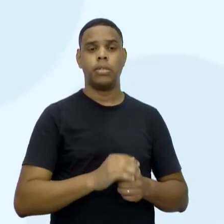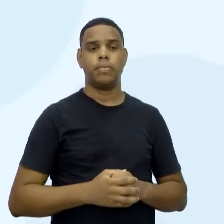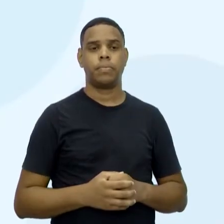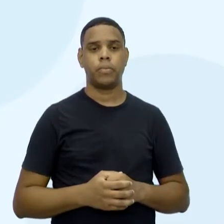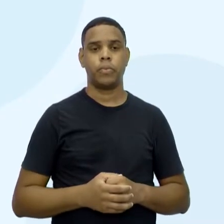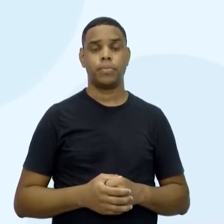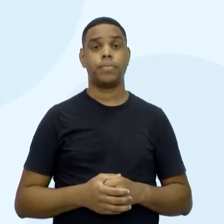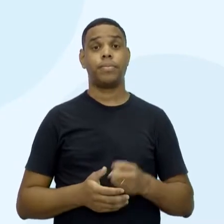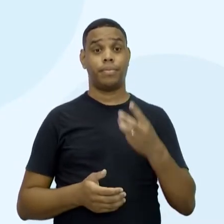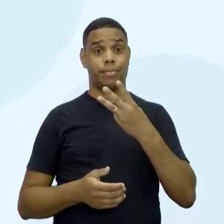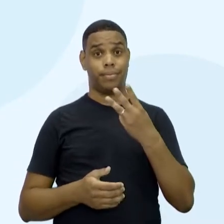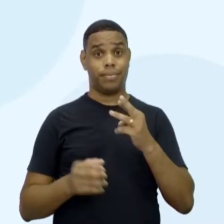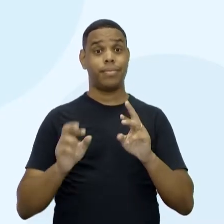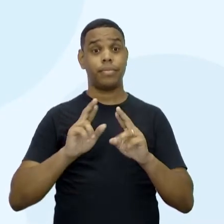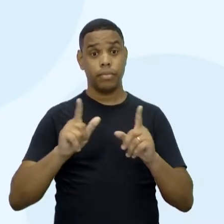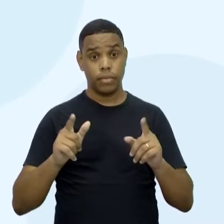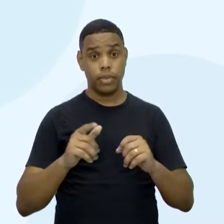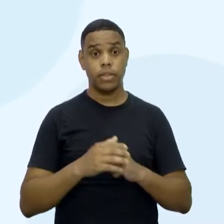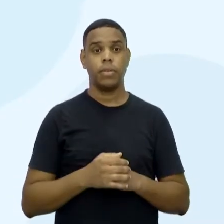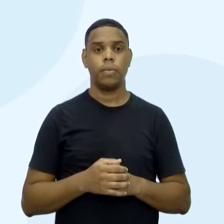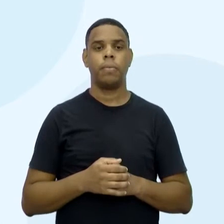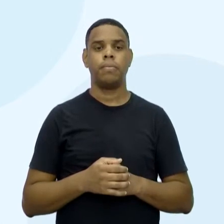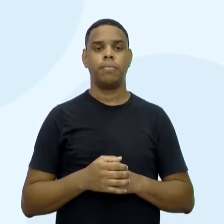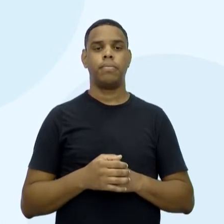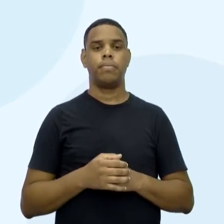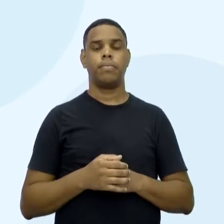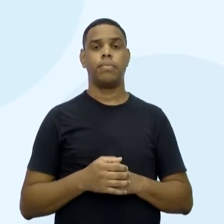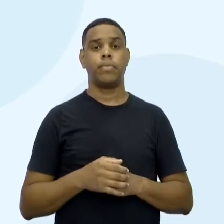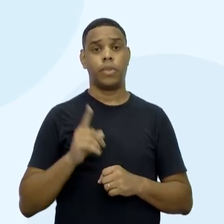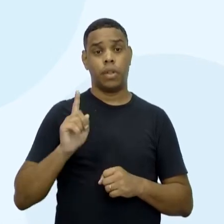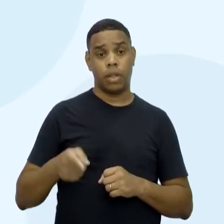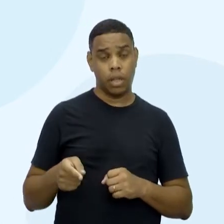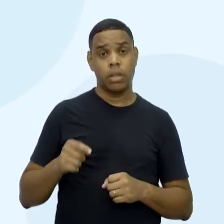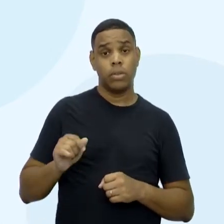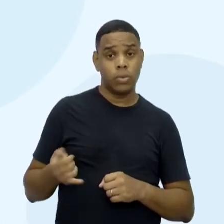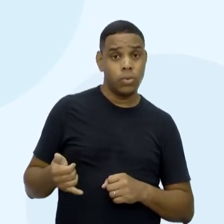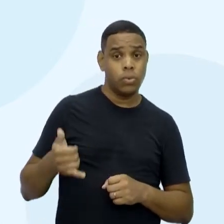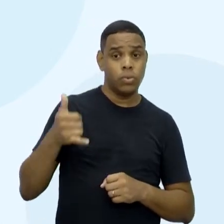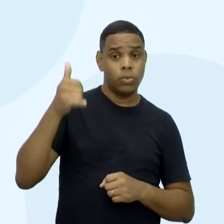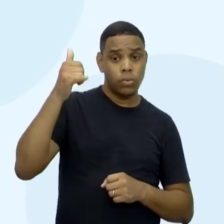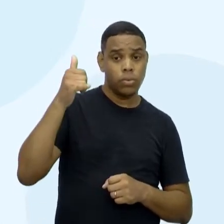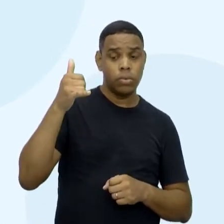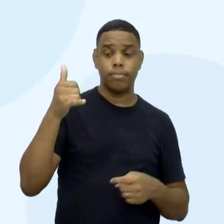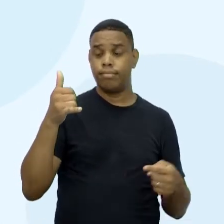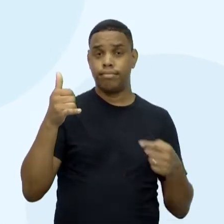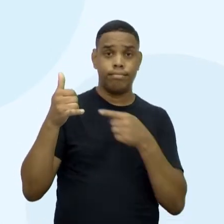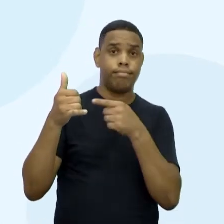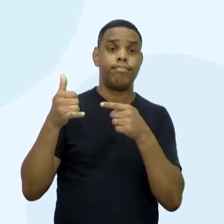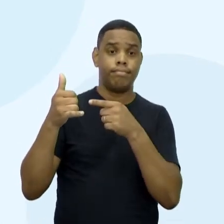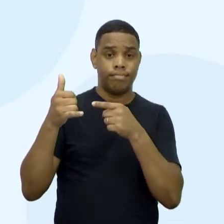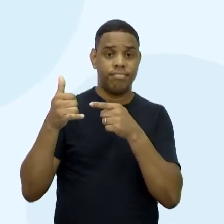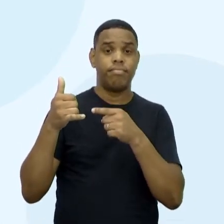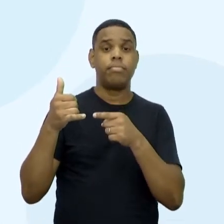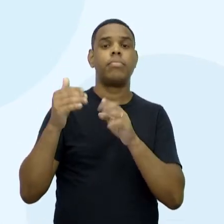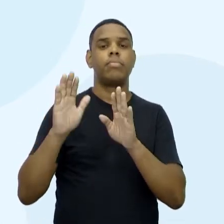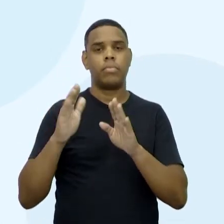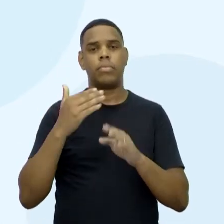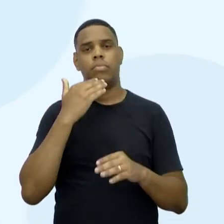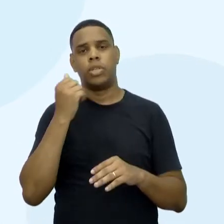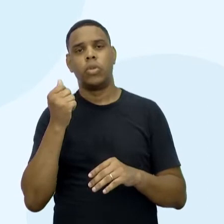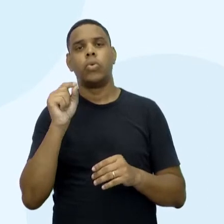E a terceira diferença é os juros. Esse é o ponto que favorece